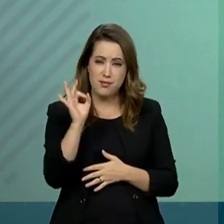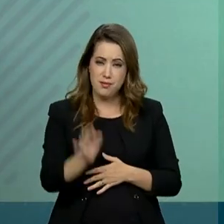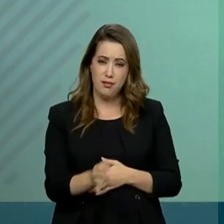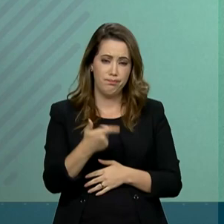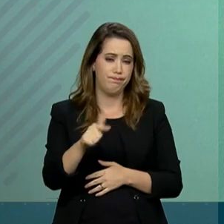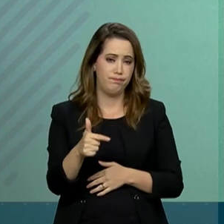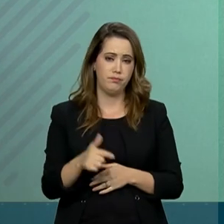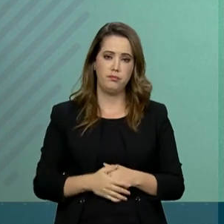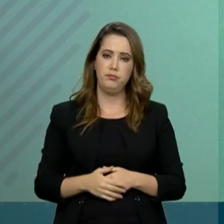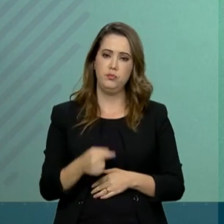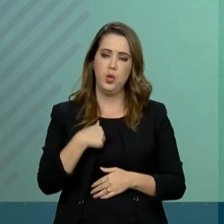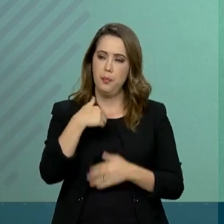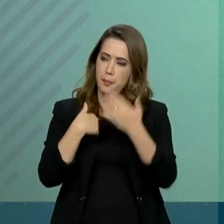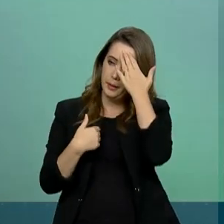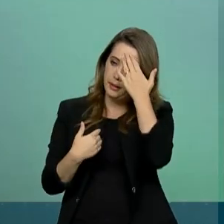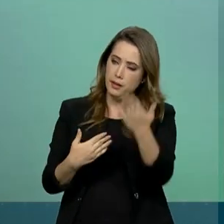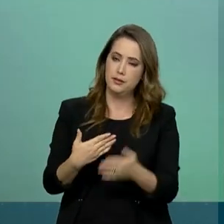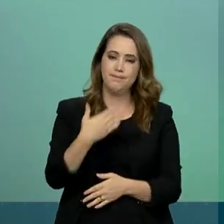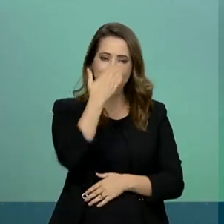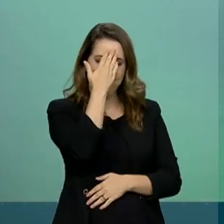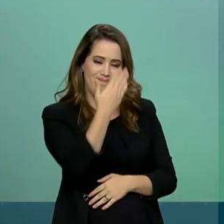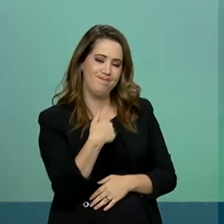eu que agradeço